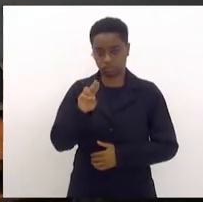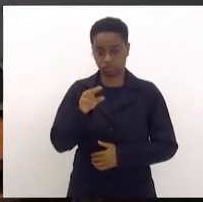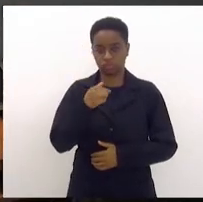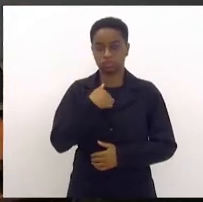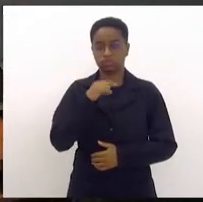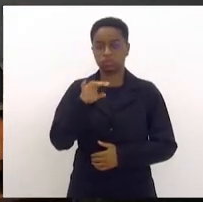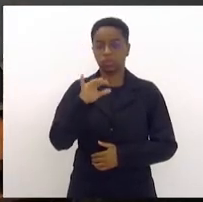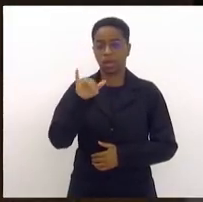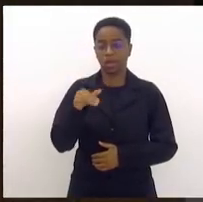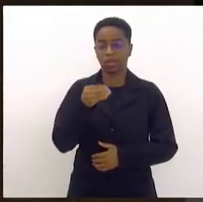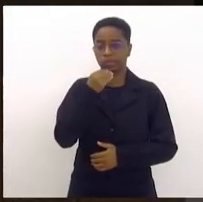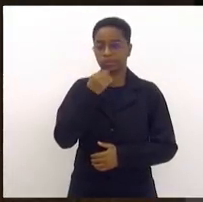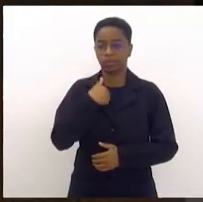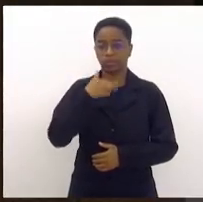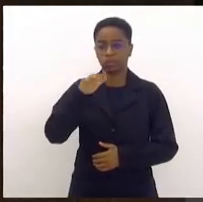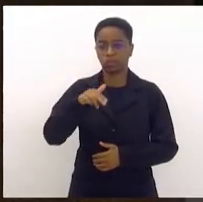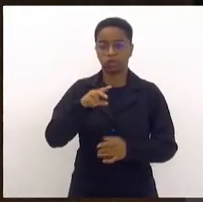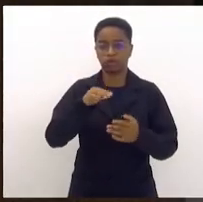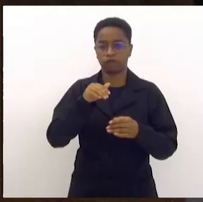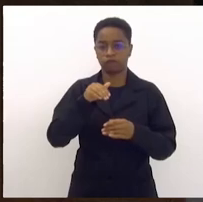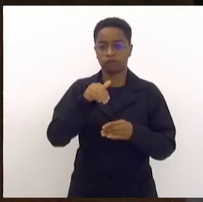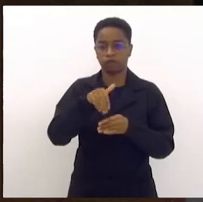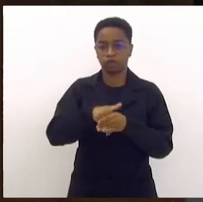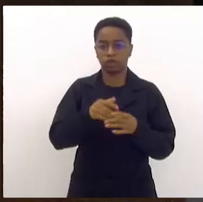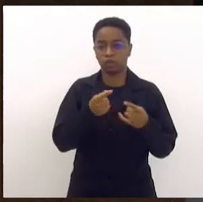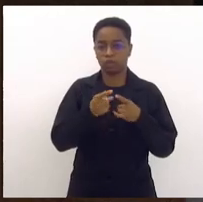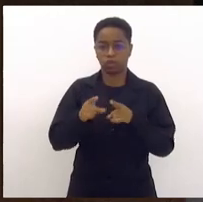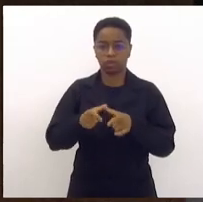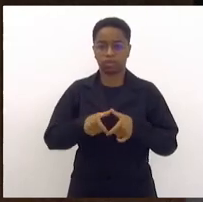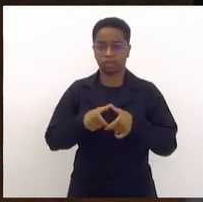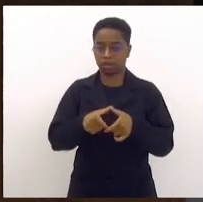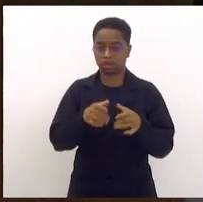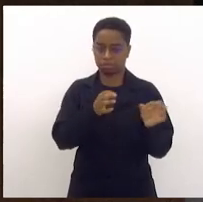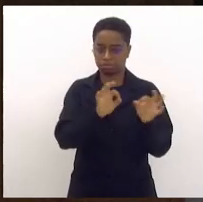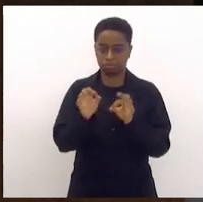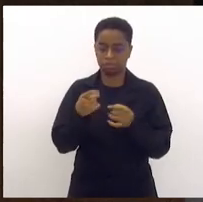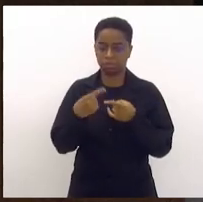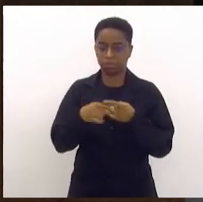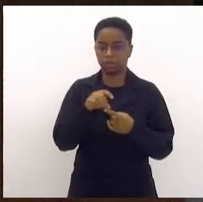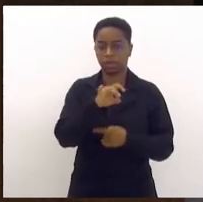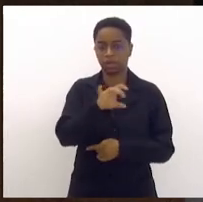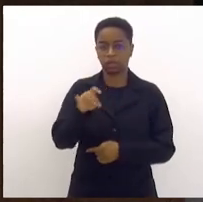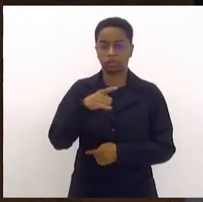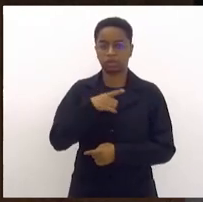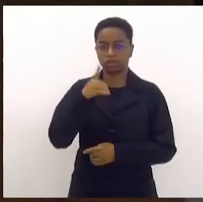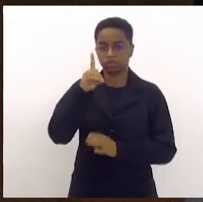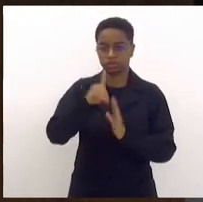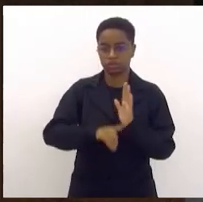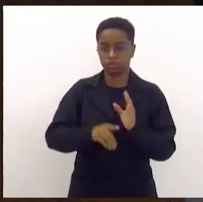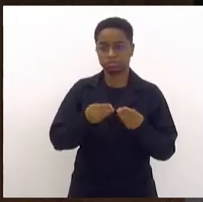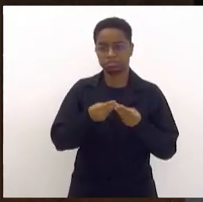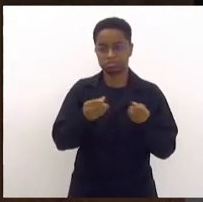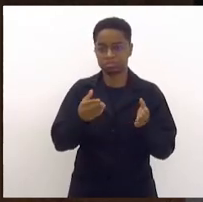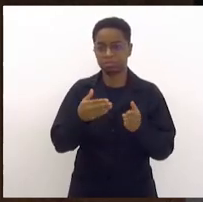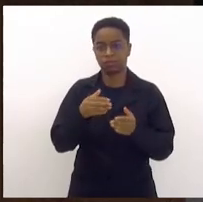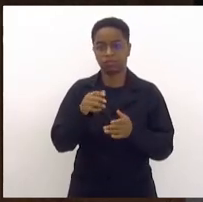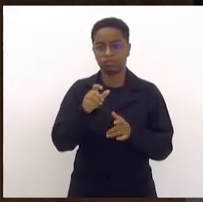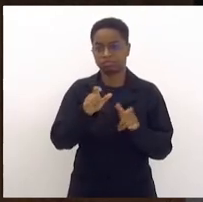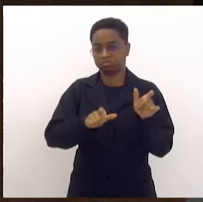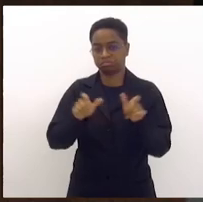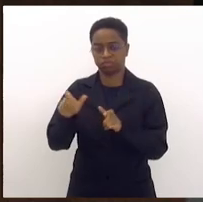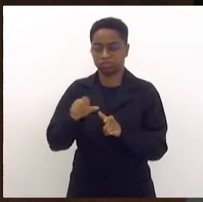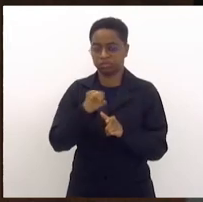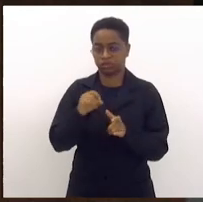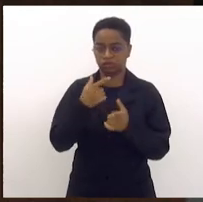um gancho, eu nunca votei contra a medalha de ninguém, até porque cada um tem o direito a dar para quem quiser. Mas, nesse caso, eu não poderia deixar